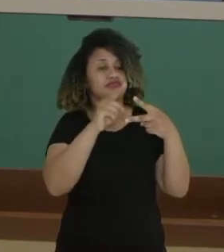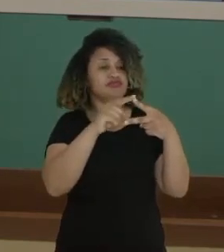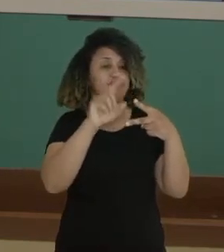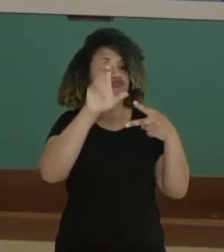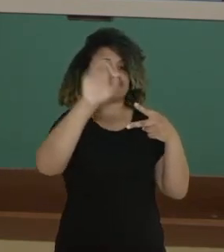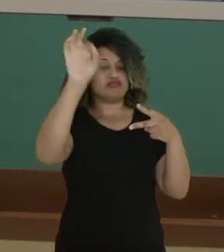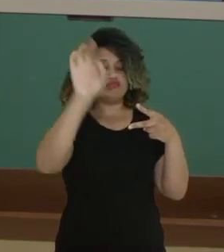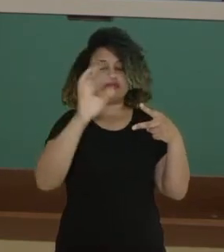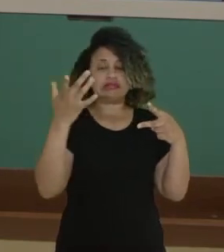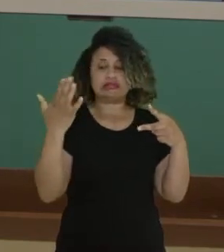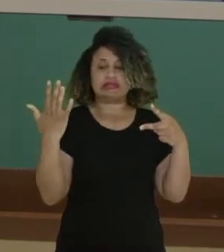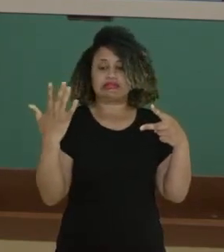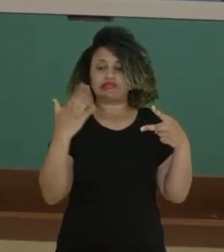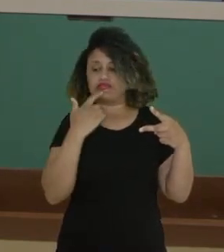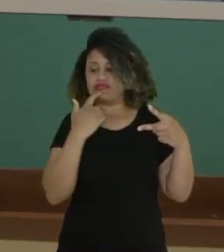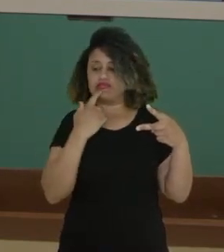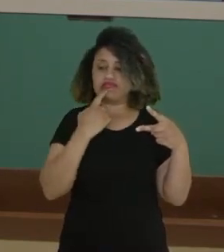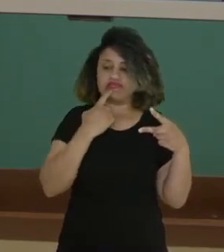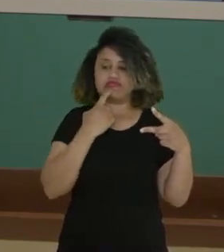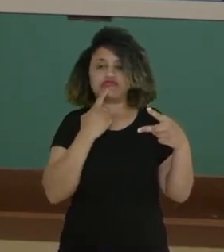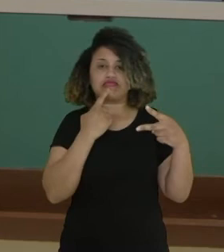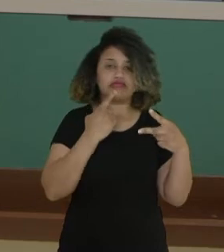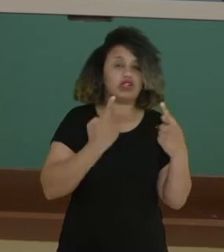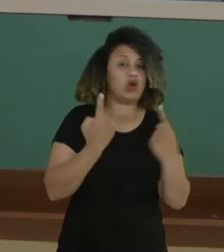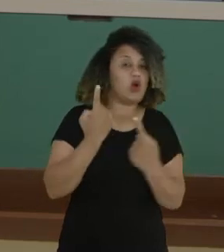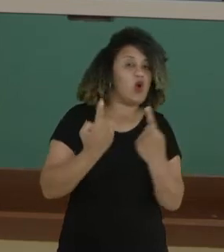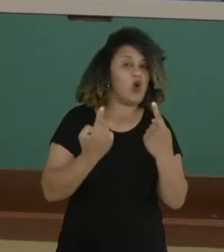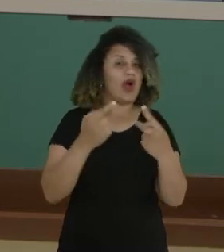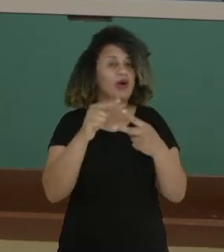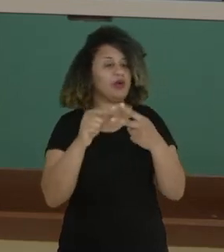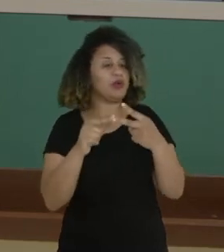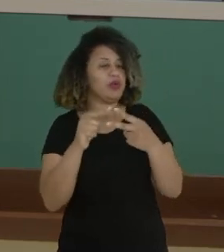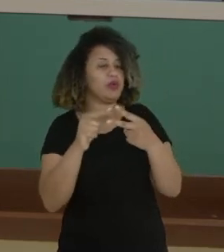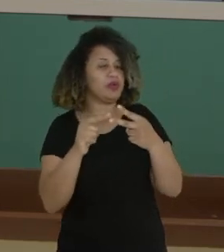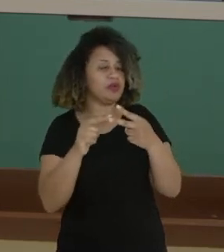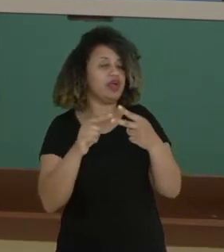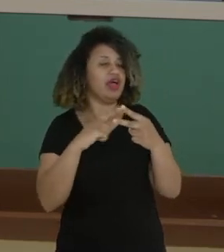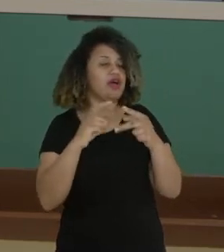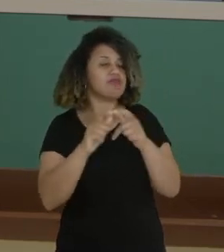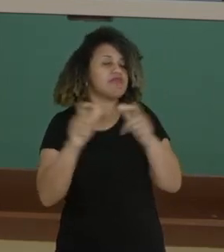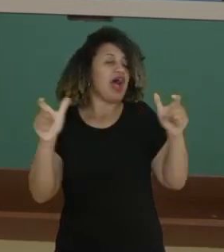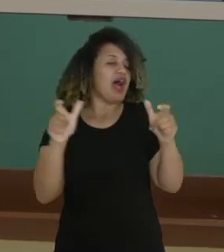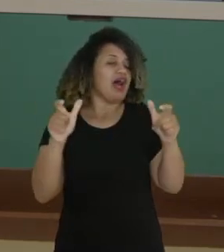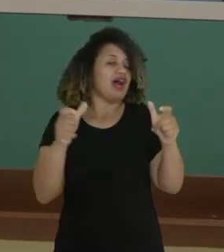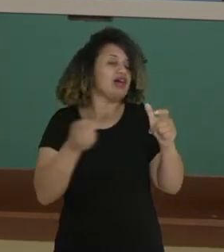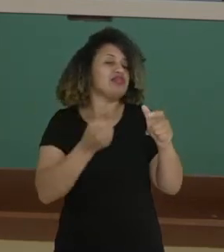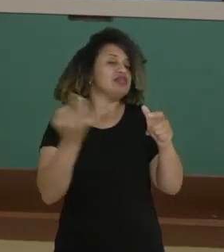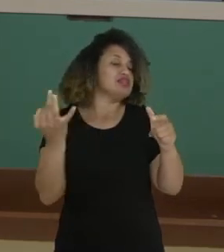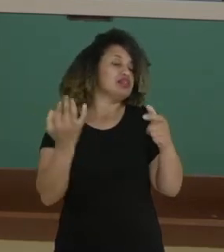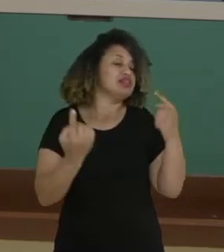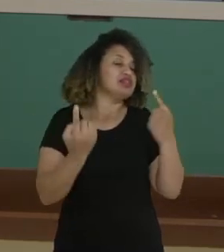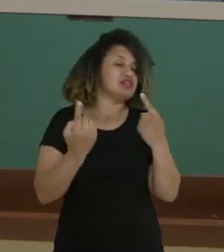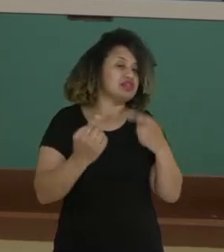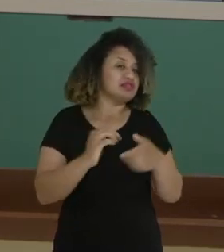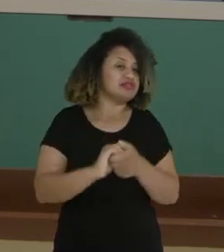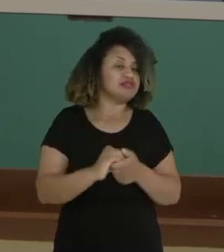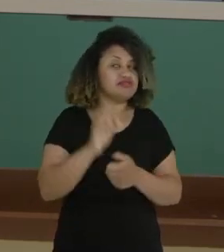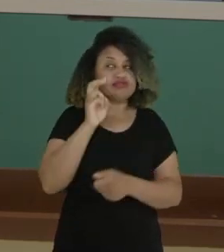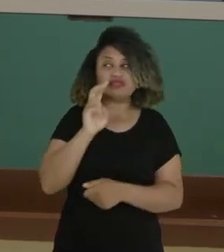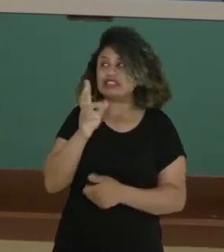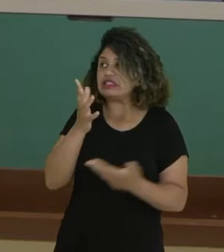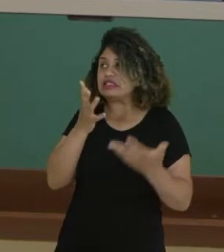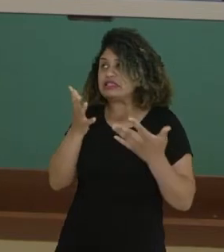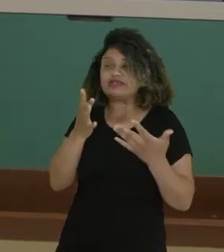50%. E agora? Qual desses valores representa a maior quantidade? Bom, olhando rápido não dá para